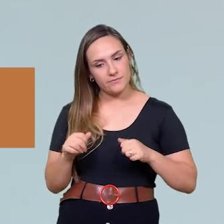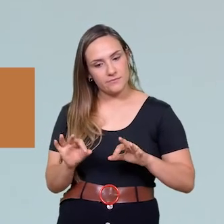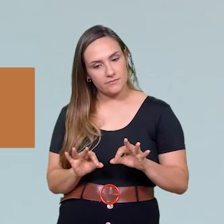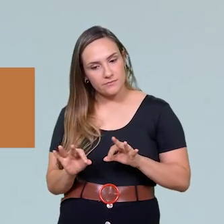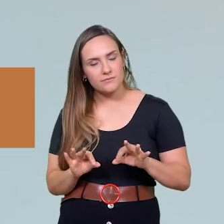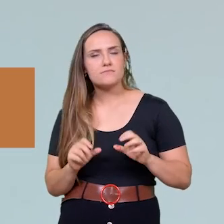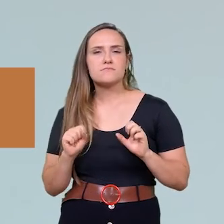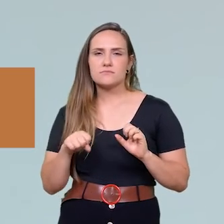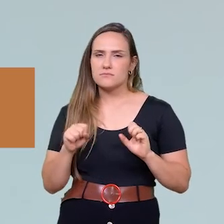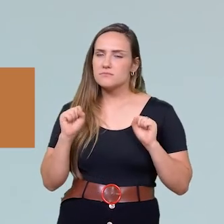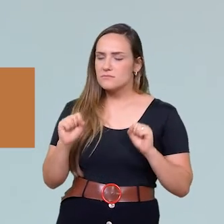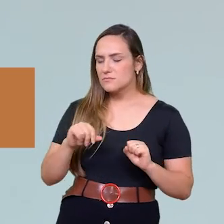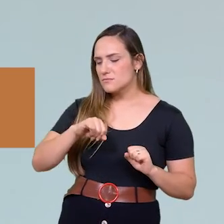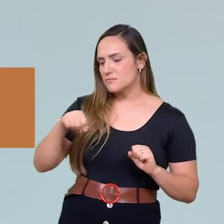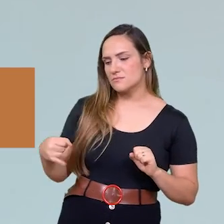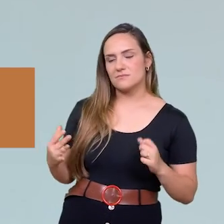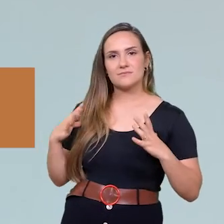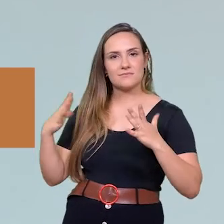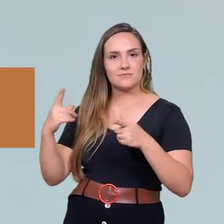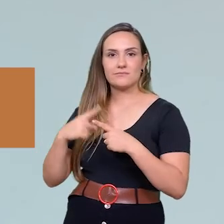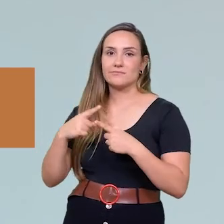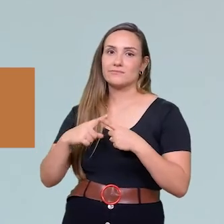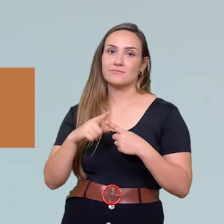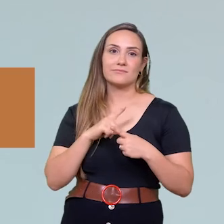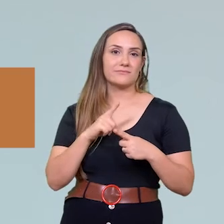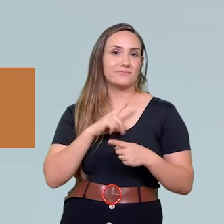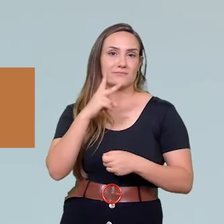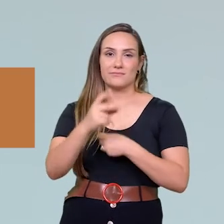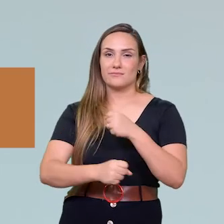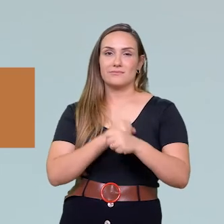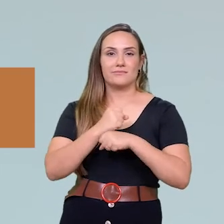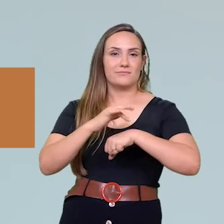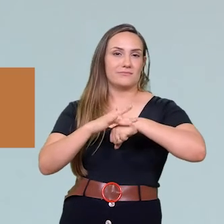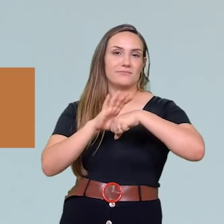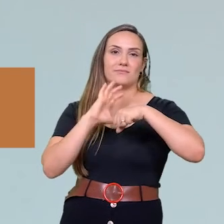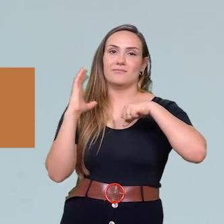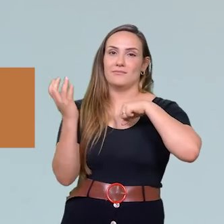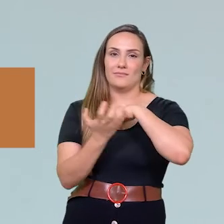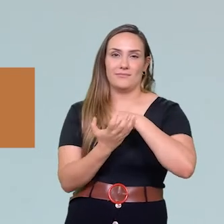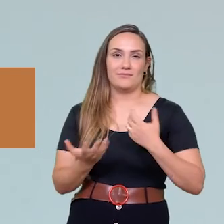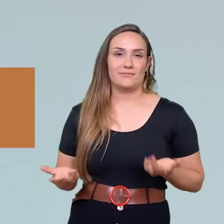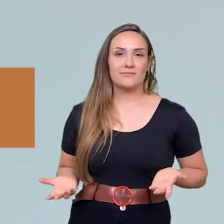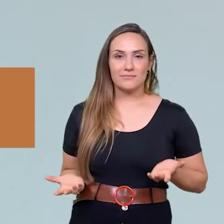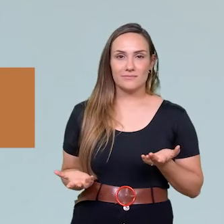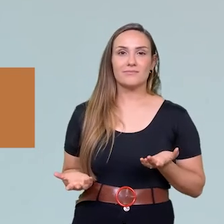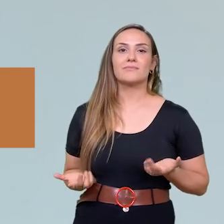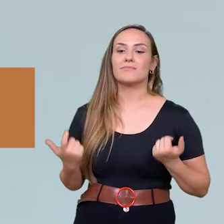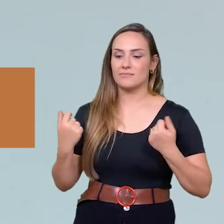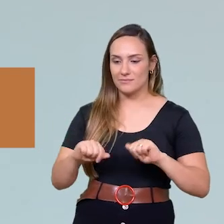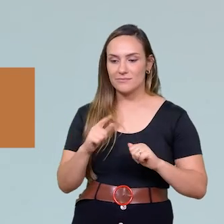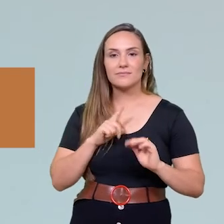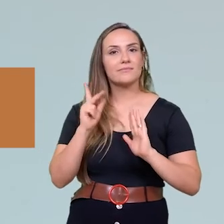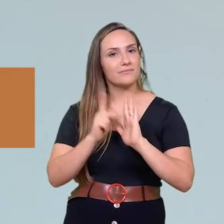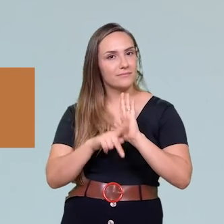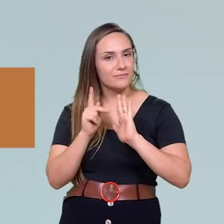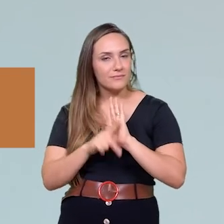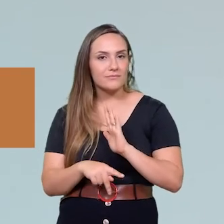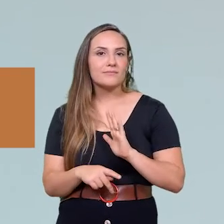as pessoas têm que viver também, né, o final de ano, depois de 2 anos de pandemia, algum